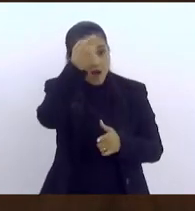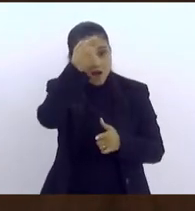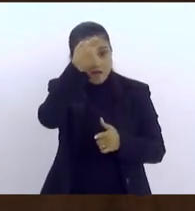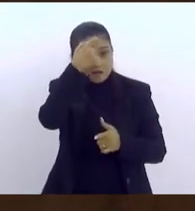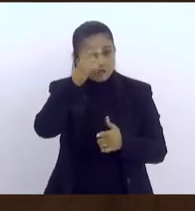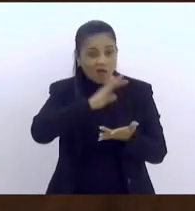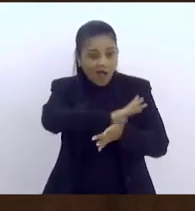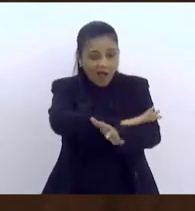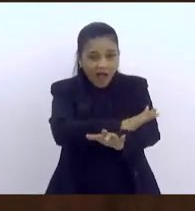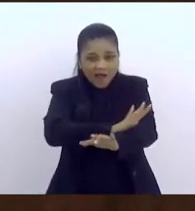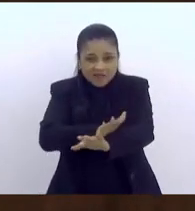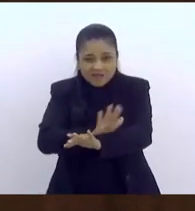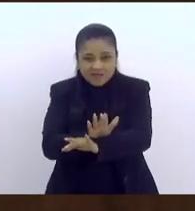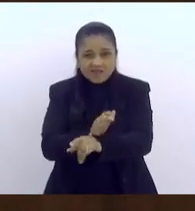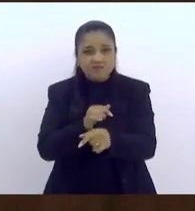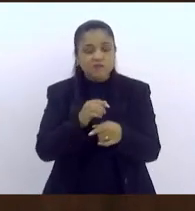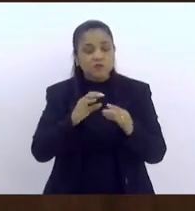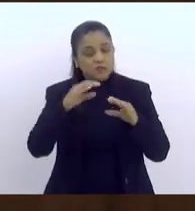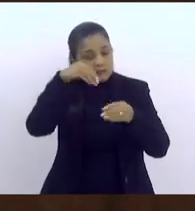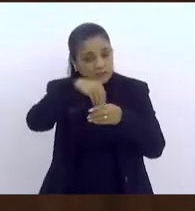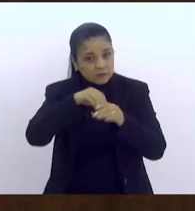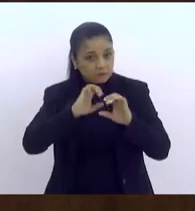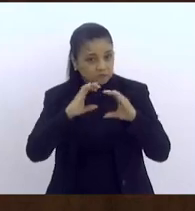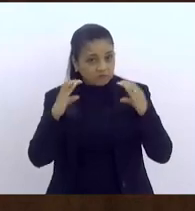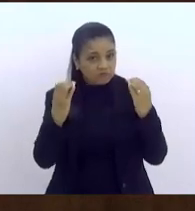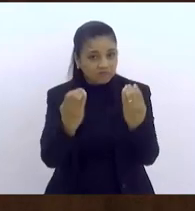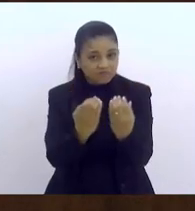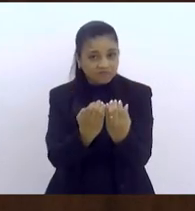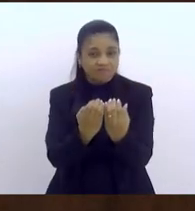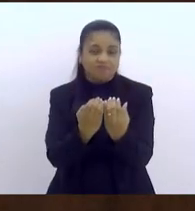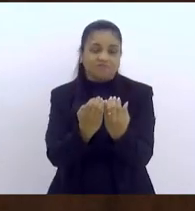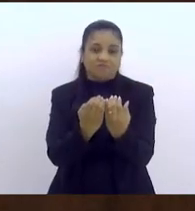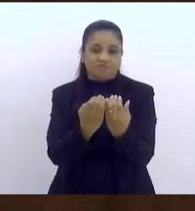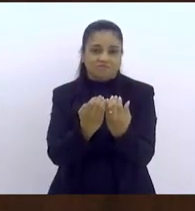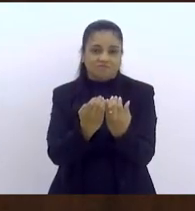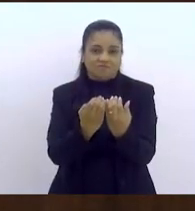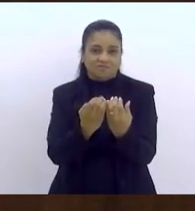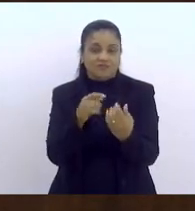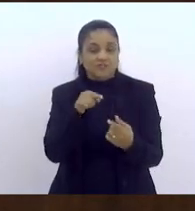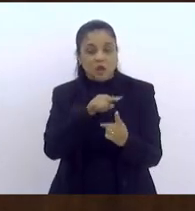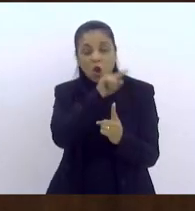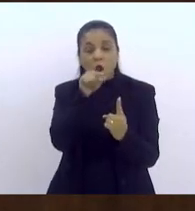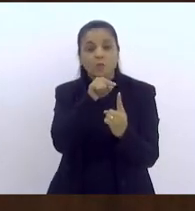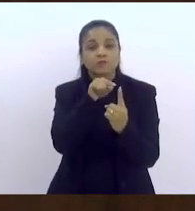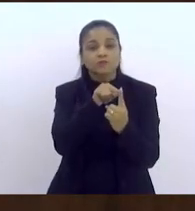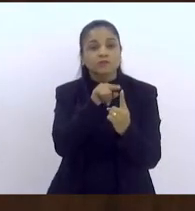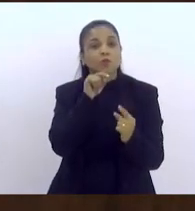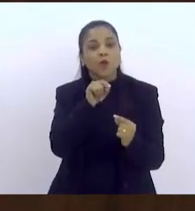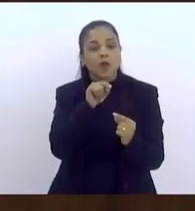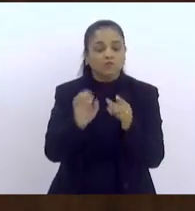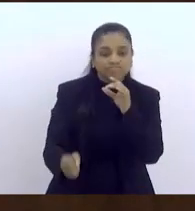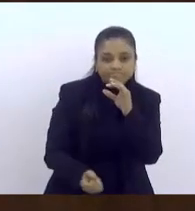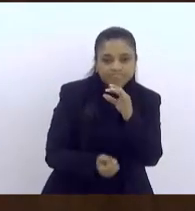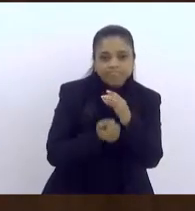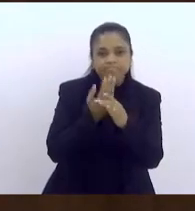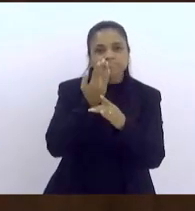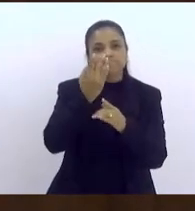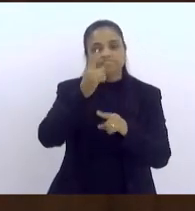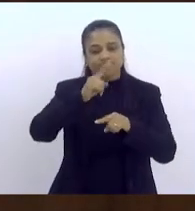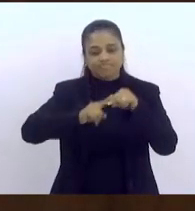racismo recreativo no estado do Rio de Janeiro. Este programa tem como objetivo criar ferramentas